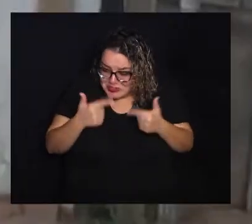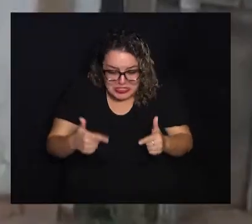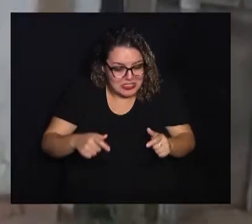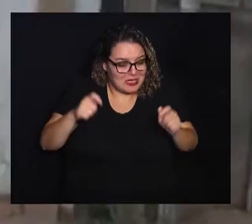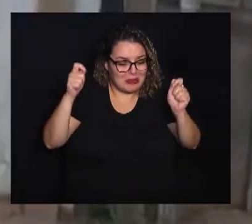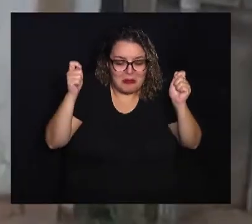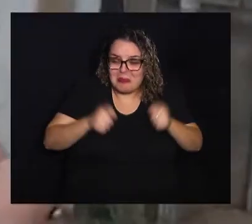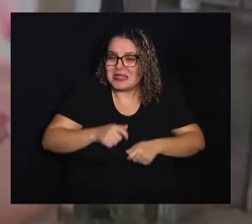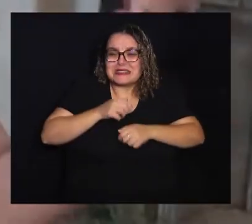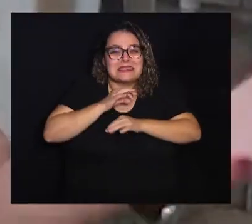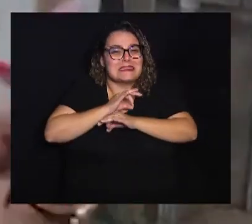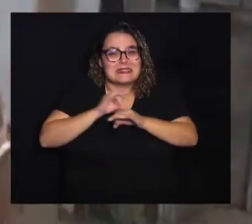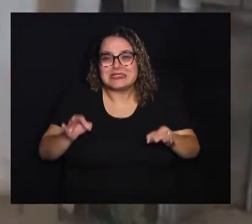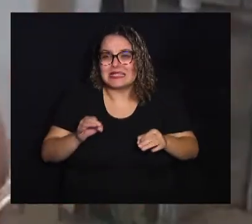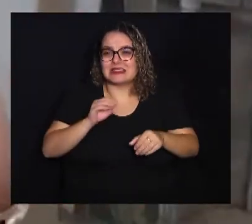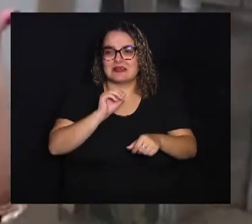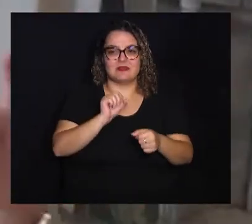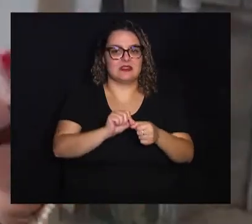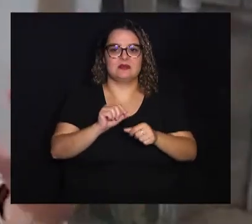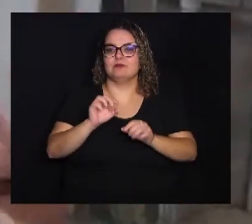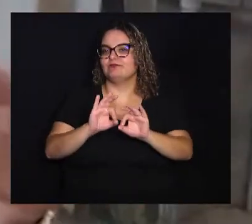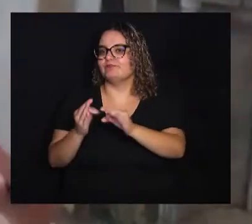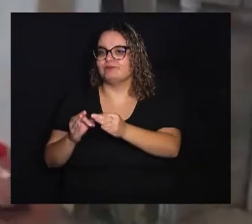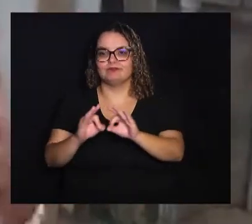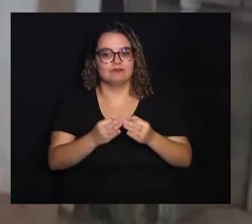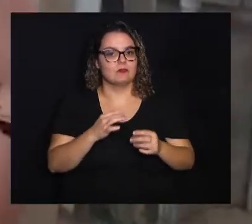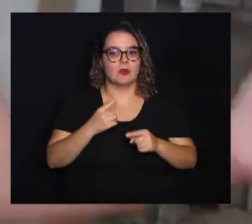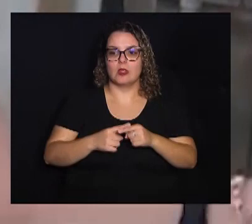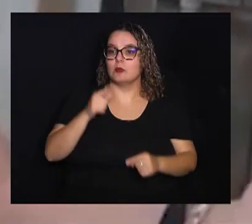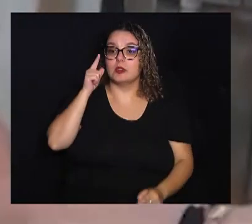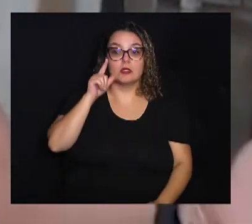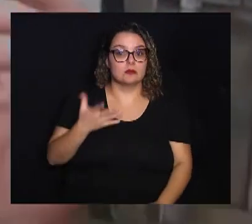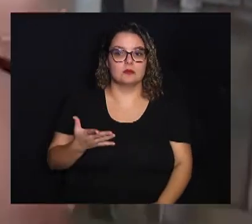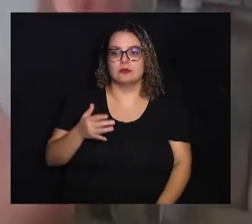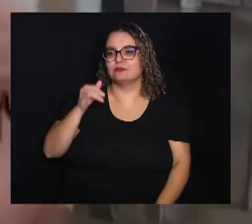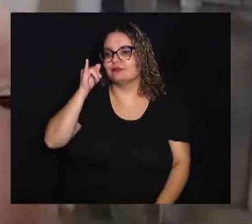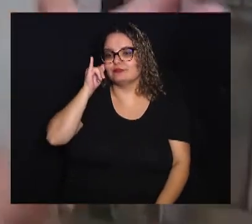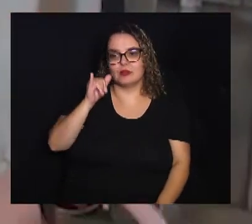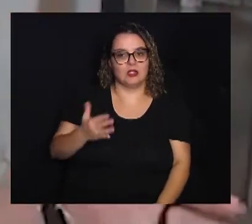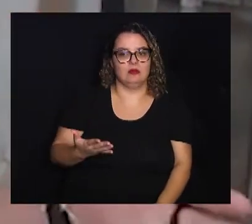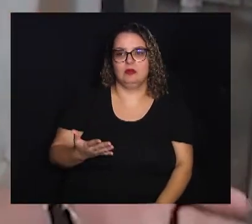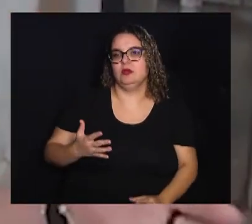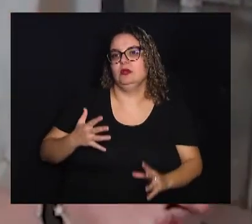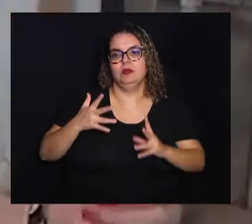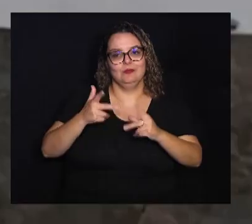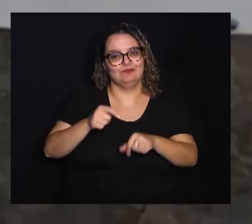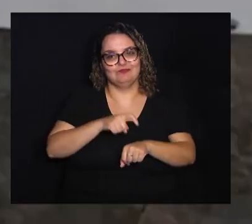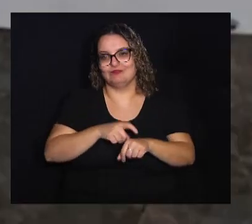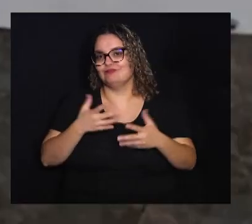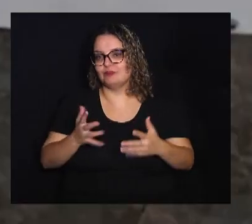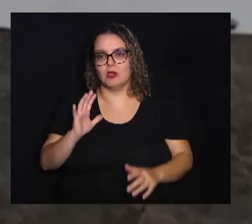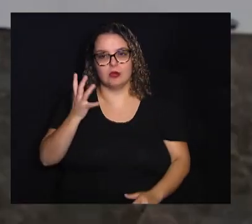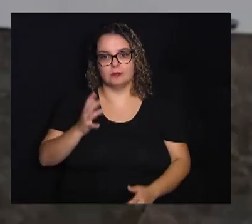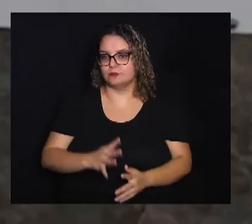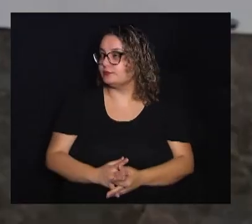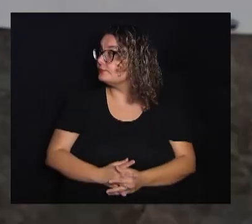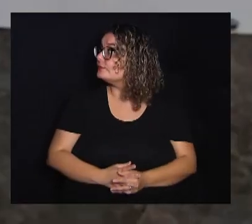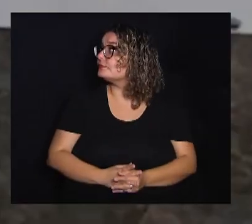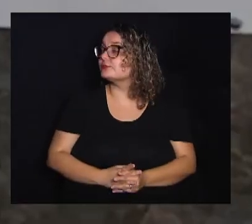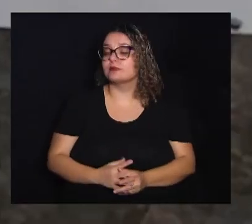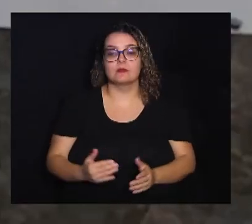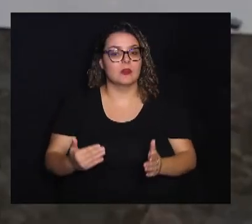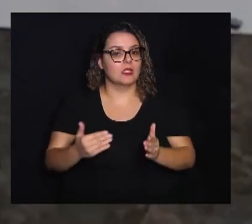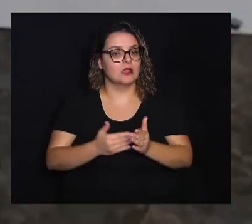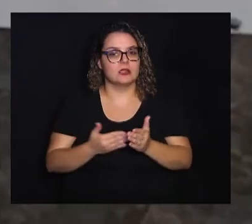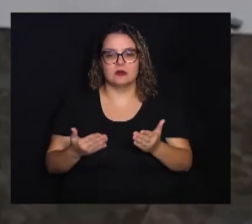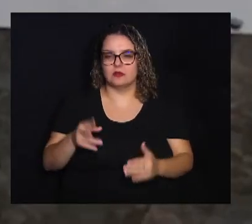existia para aquelas famílias. Porque a gente não estava conseguindo evitar toda aquela situação. A gente até hoje lembra